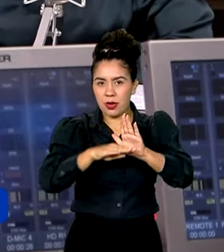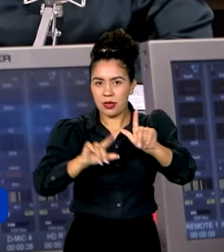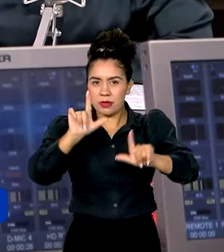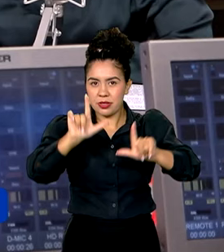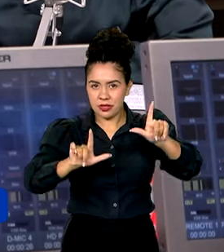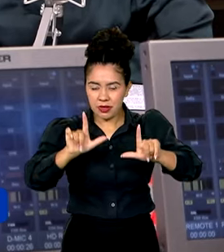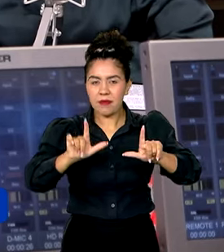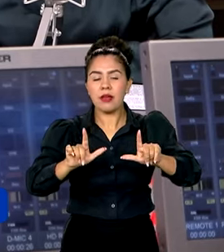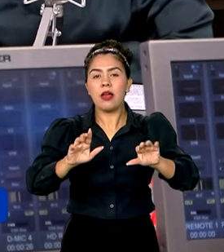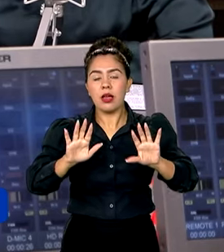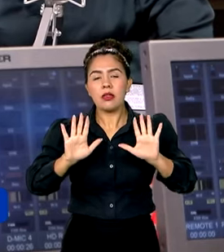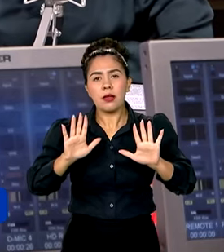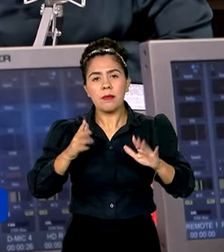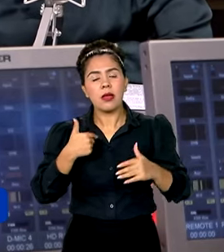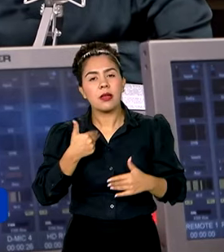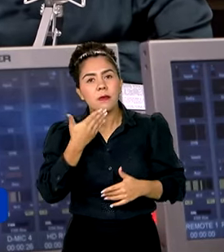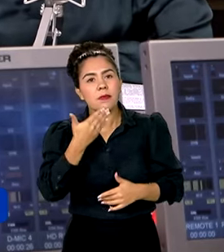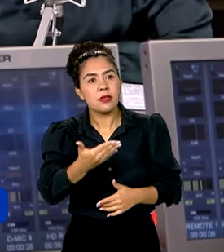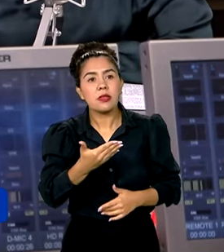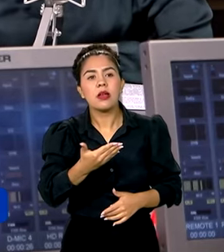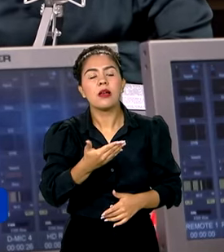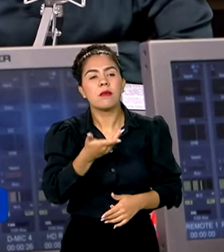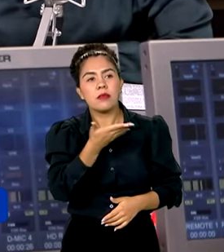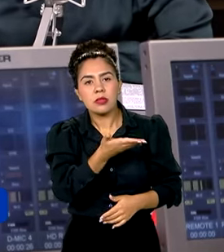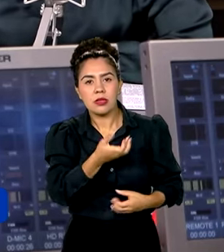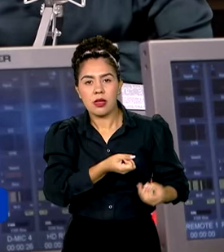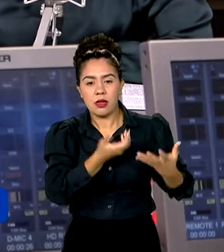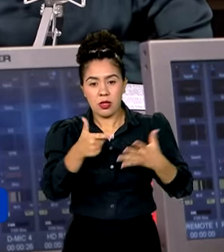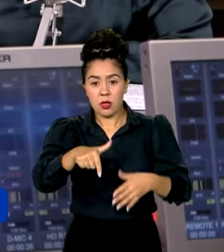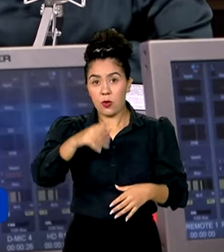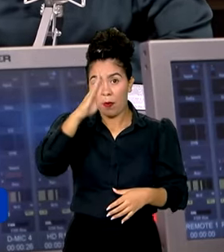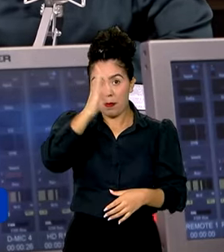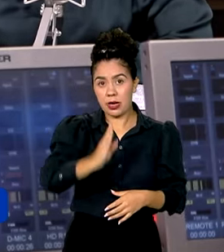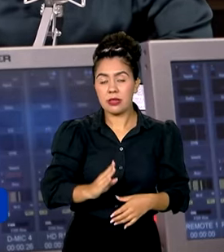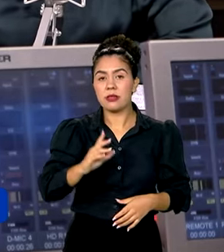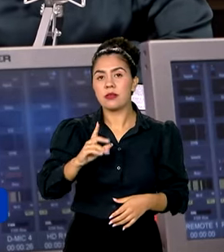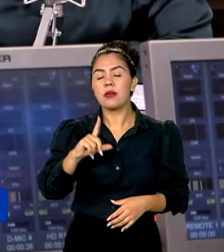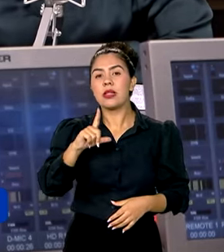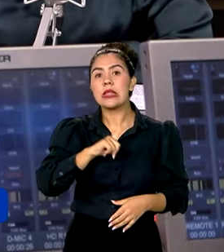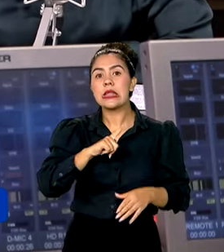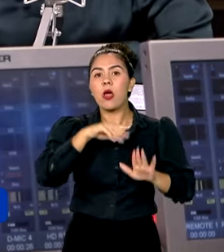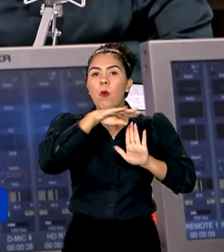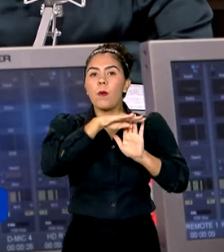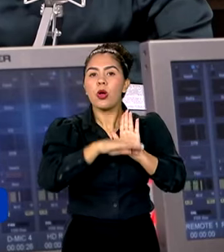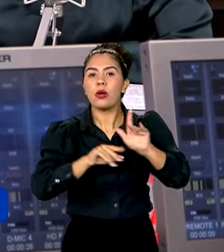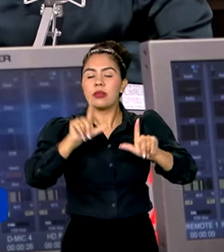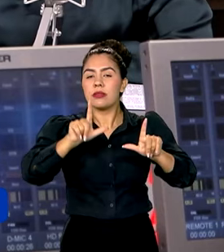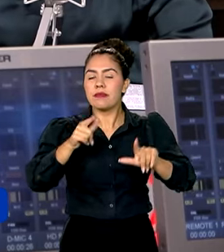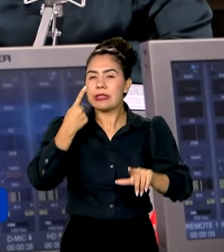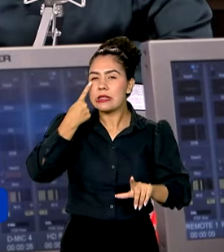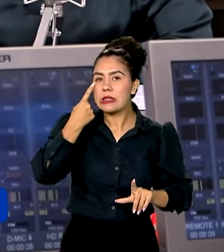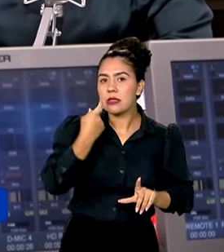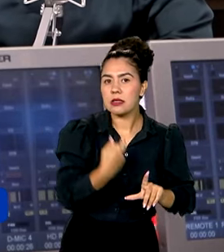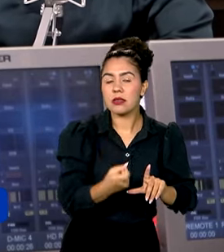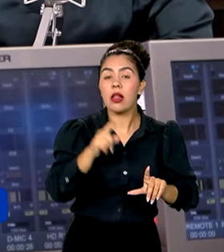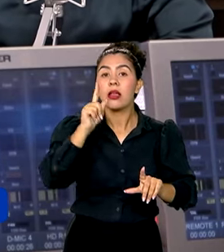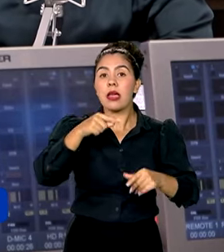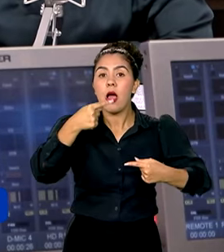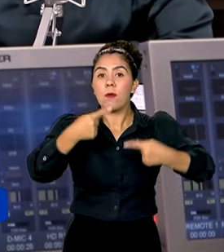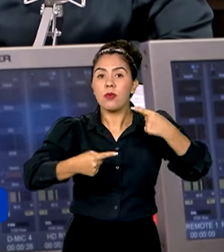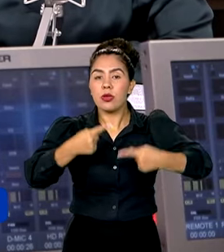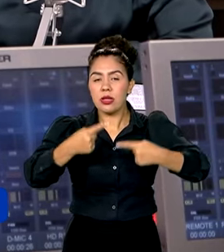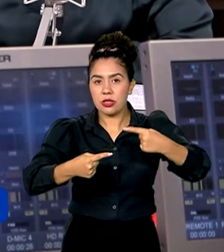finais mas pedir também uma palavrinha o Brasil tem um um programa muito interessante que é a política nacional de atenção à saúde do